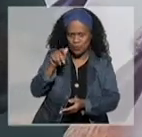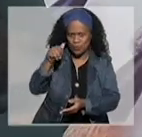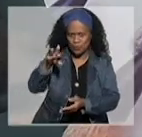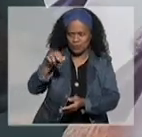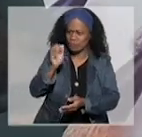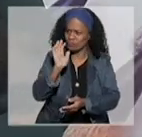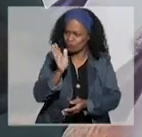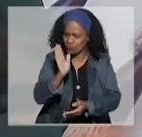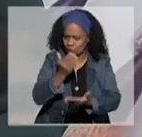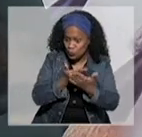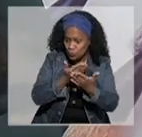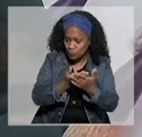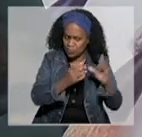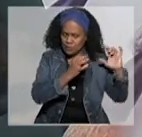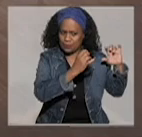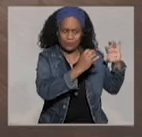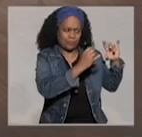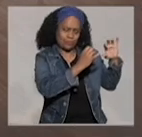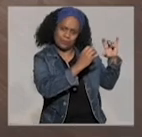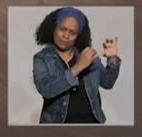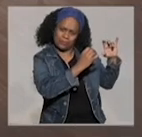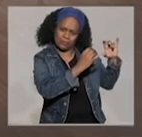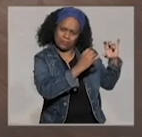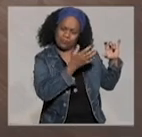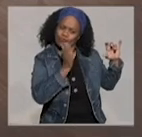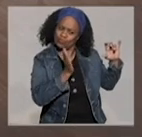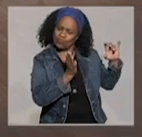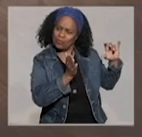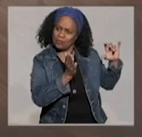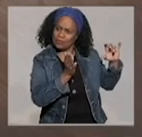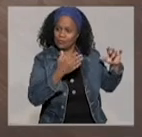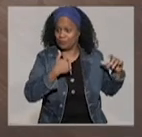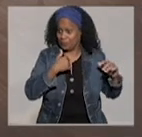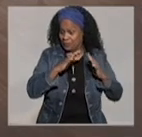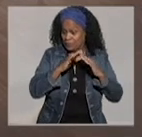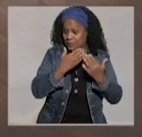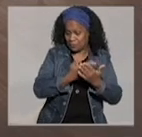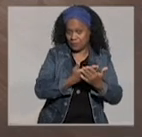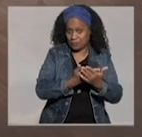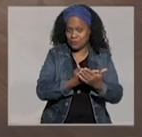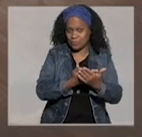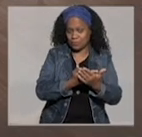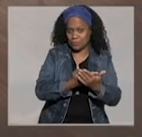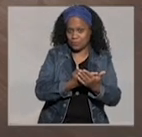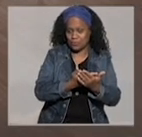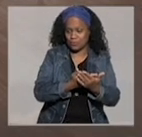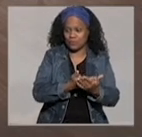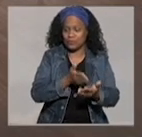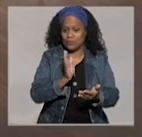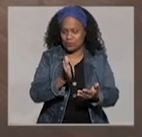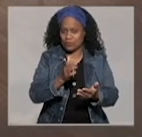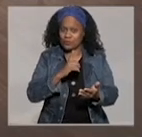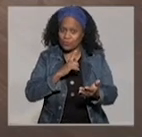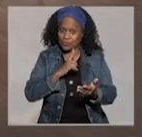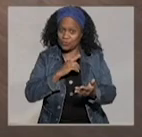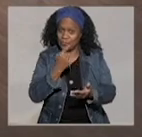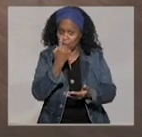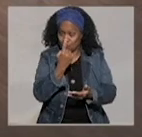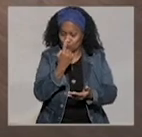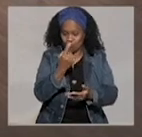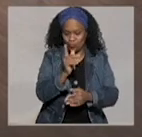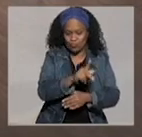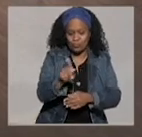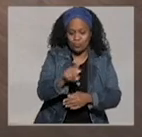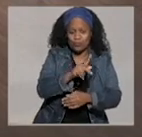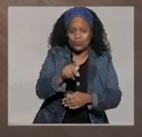já estudava flauta? Sim. Já estudava? Na minha escola, Tomé de Souza, escola municipal, tinha um